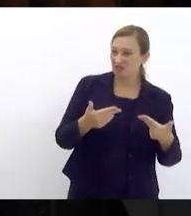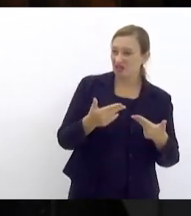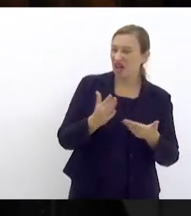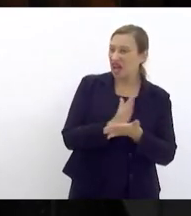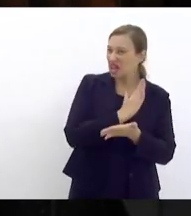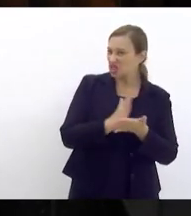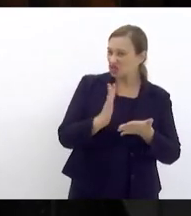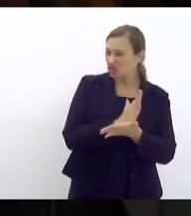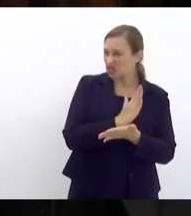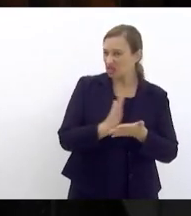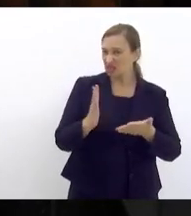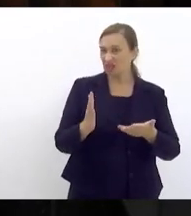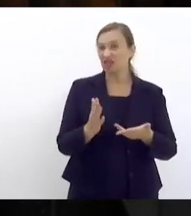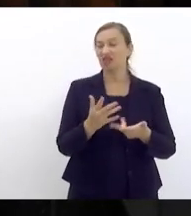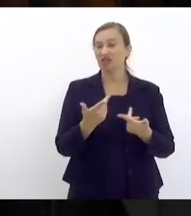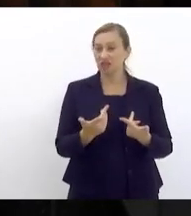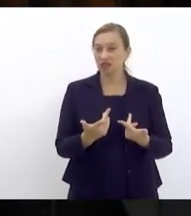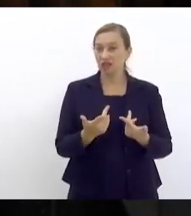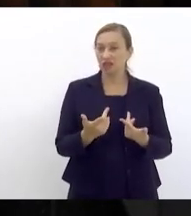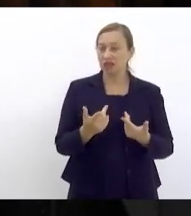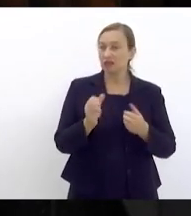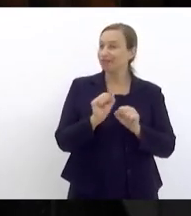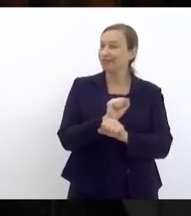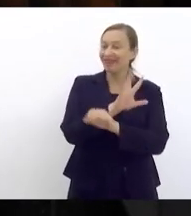sem nenhuma Transparência